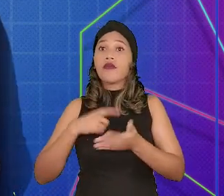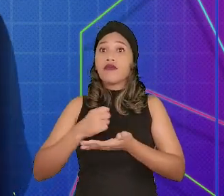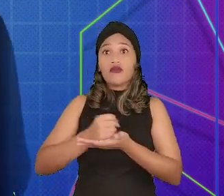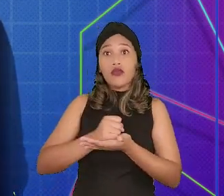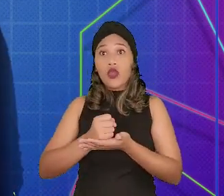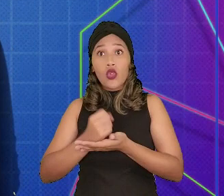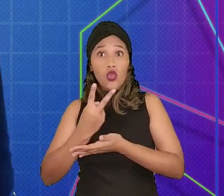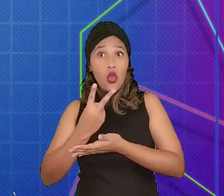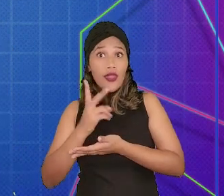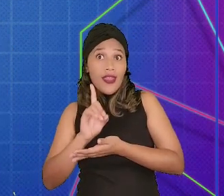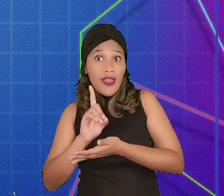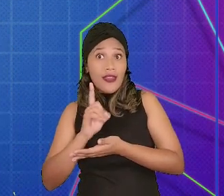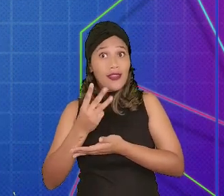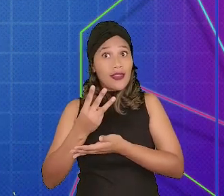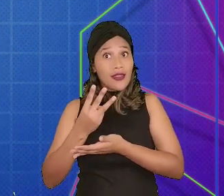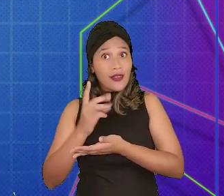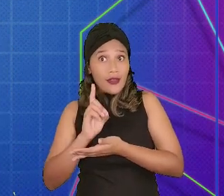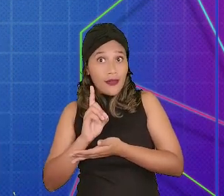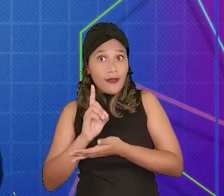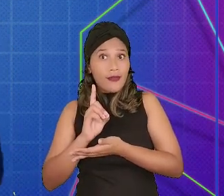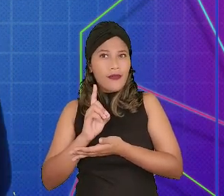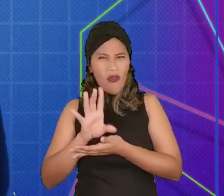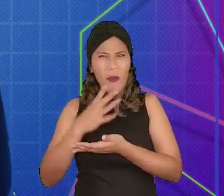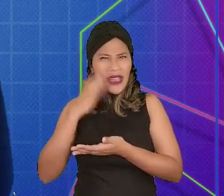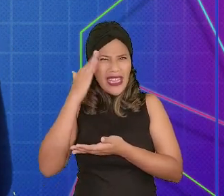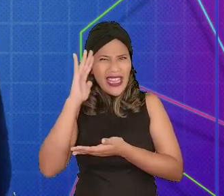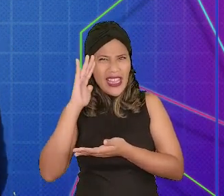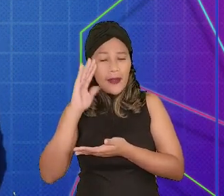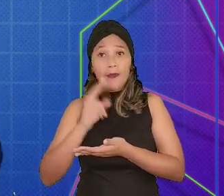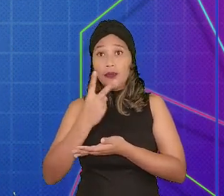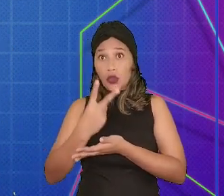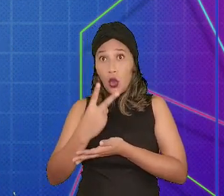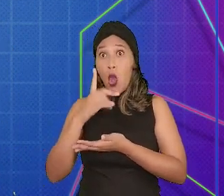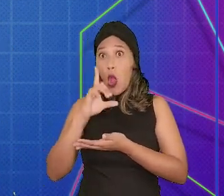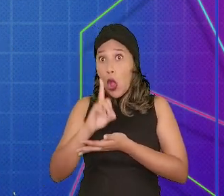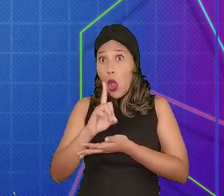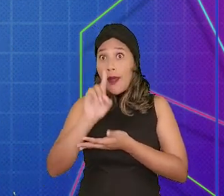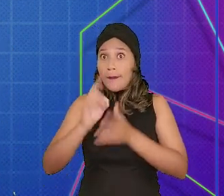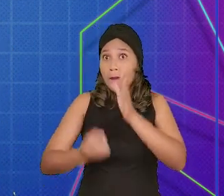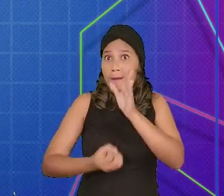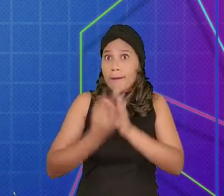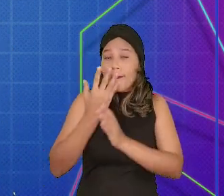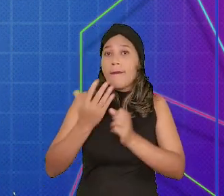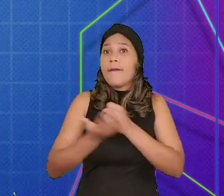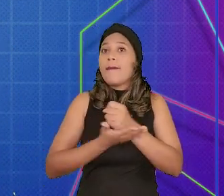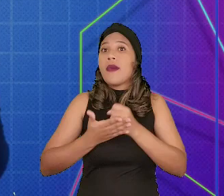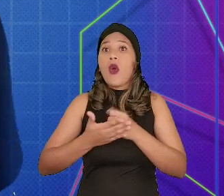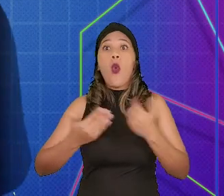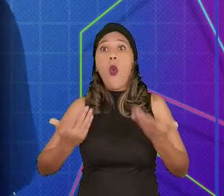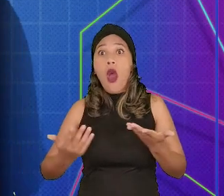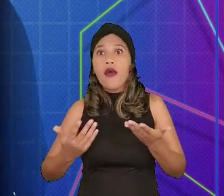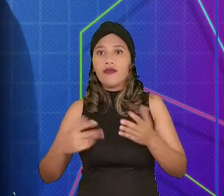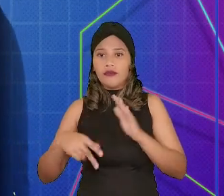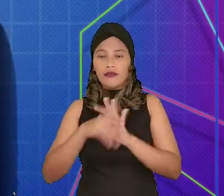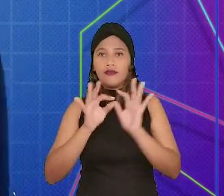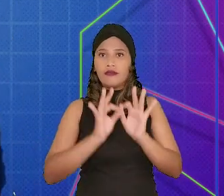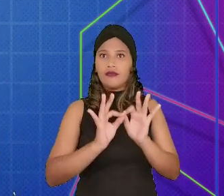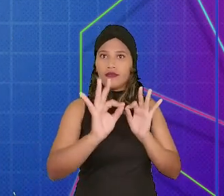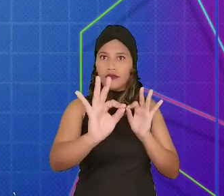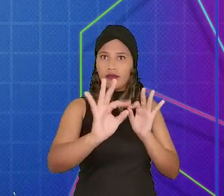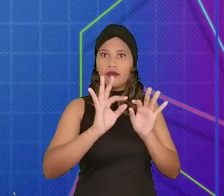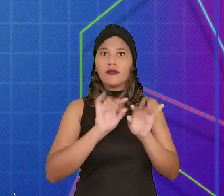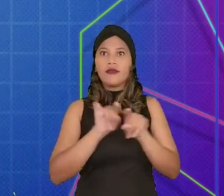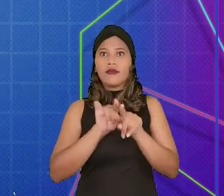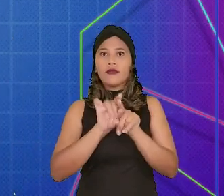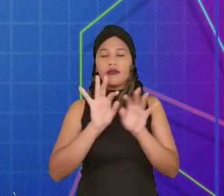jogo será em 2D ou em 3D. Vamos entender isso melhor? O 2D, pessoal, é criado a partir de duas dimensões, a largura e